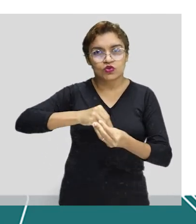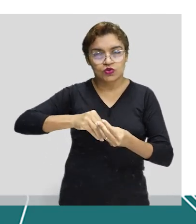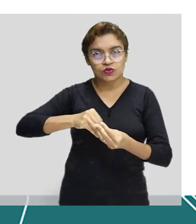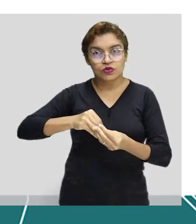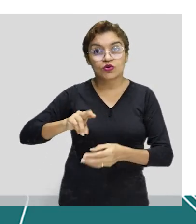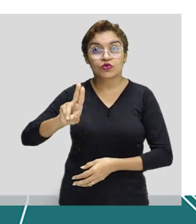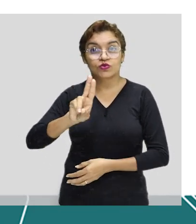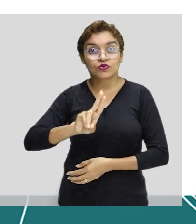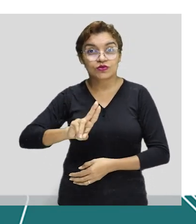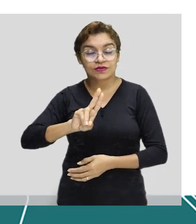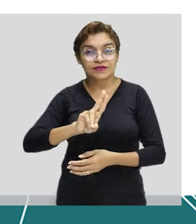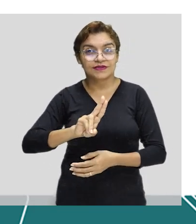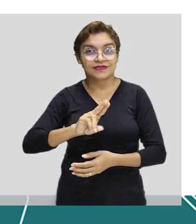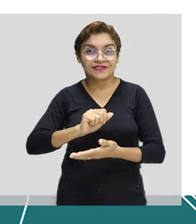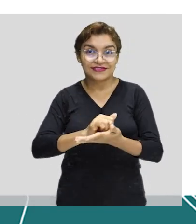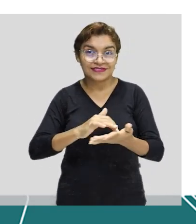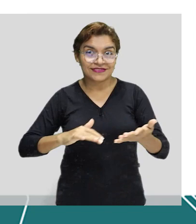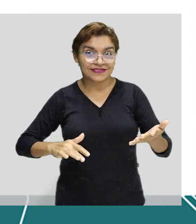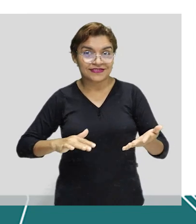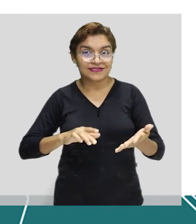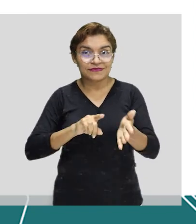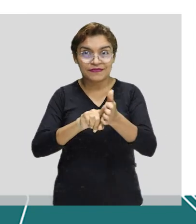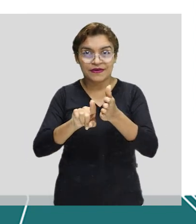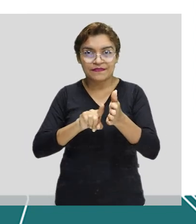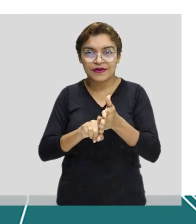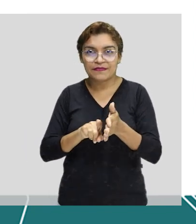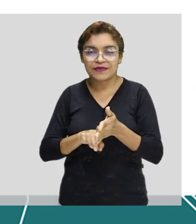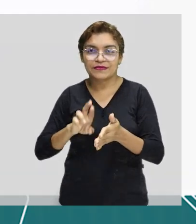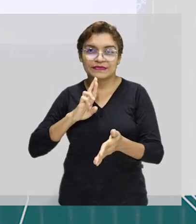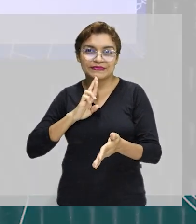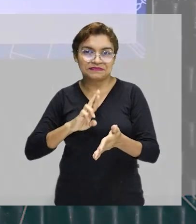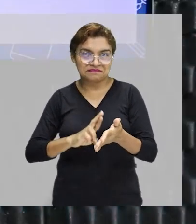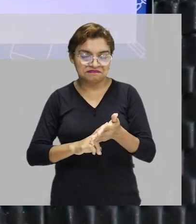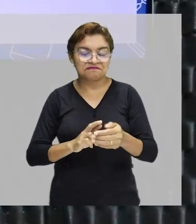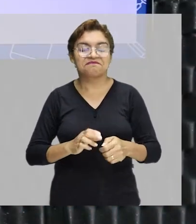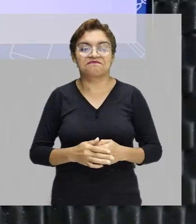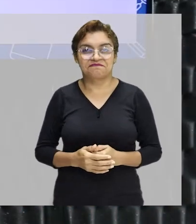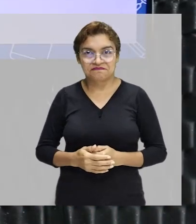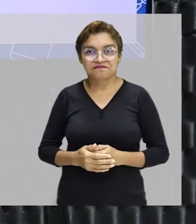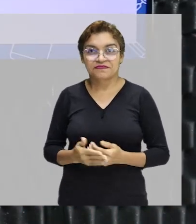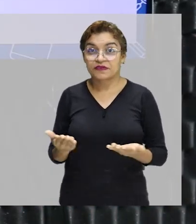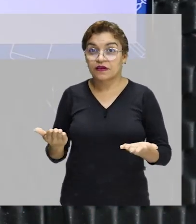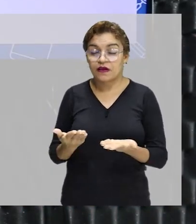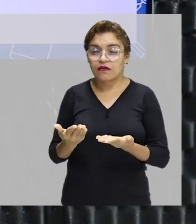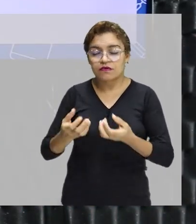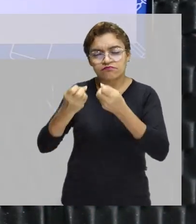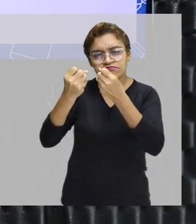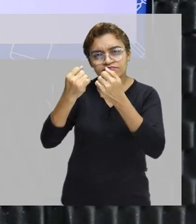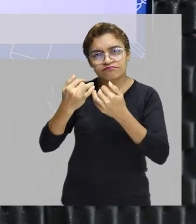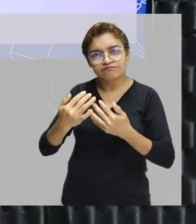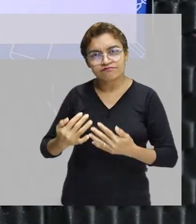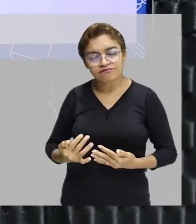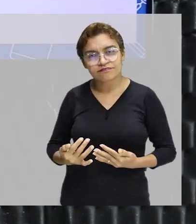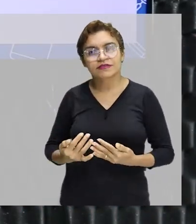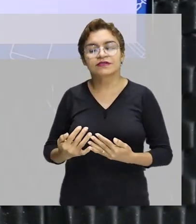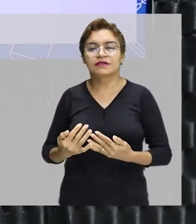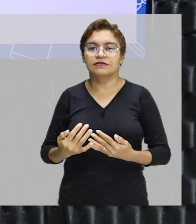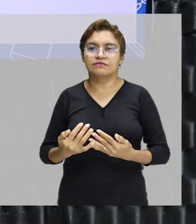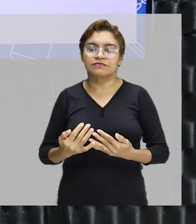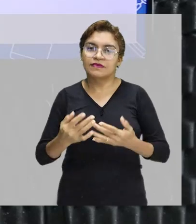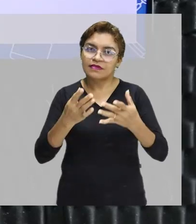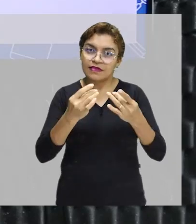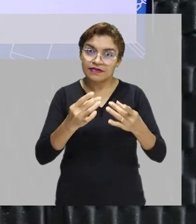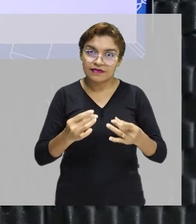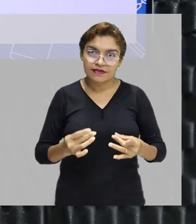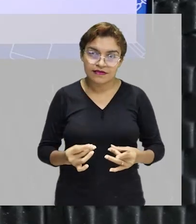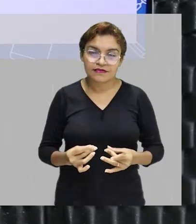de exercícios. Então, eu estou trazendo algumas questões aqui que a gente vai estar explicando, comentando,